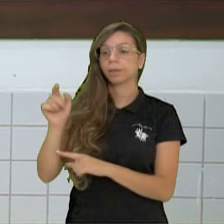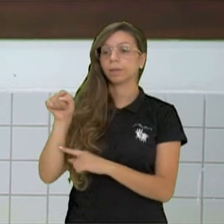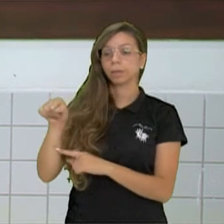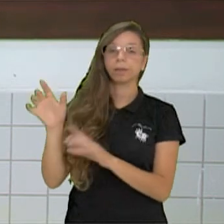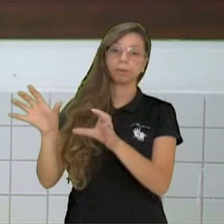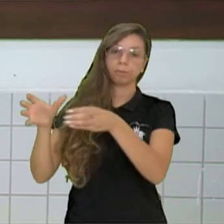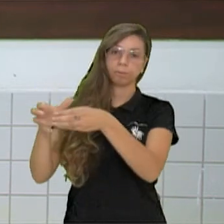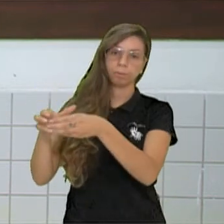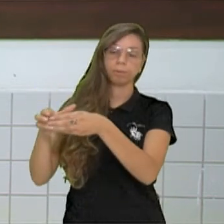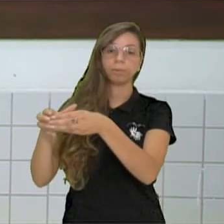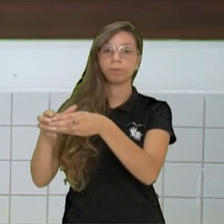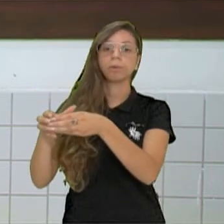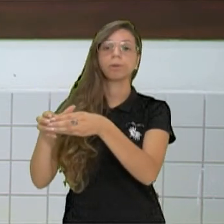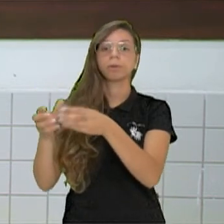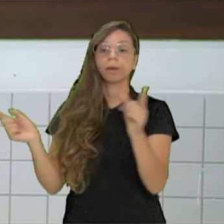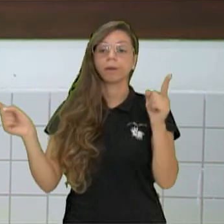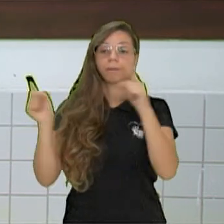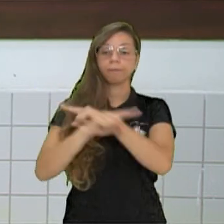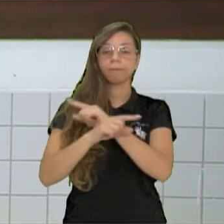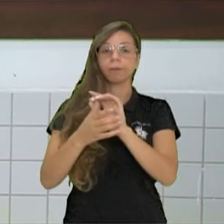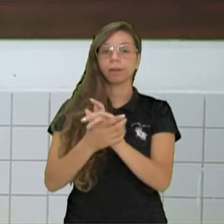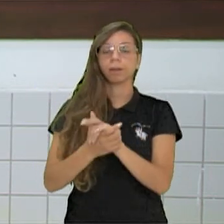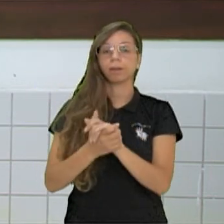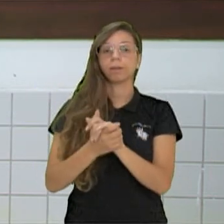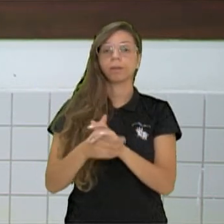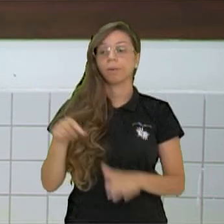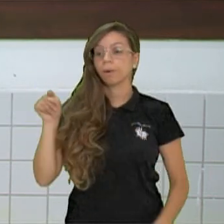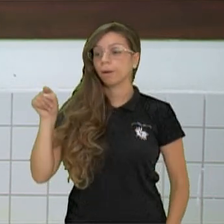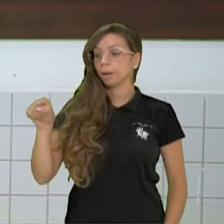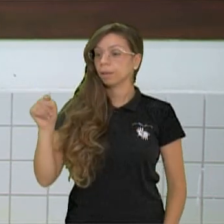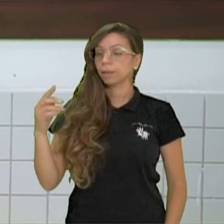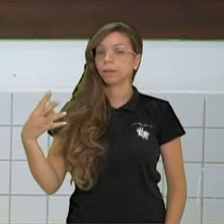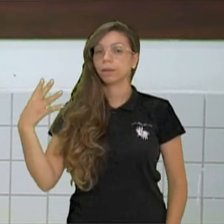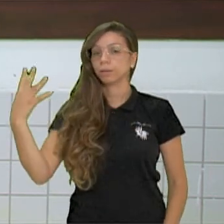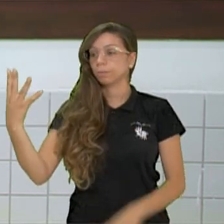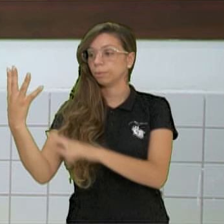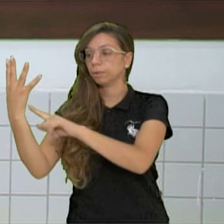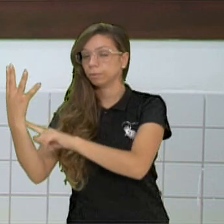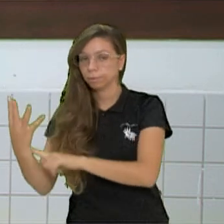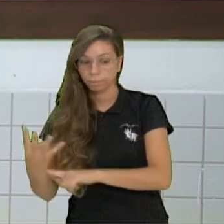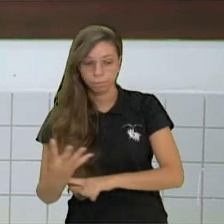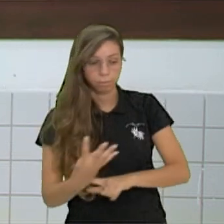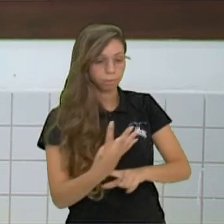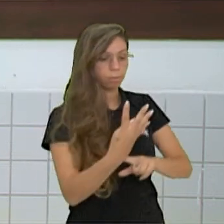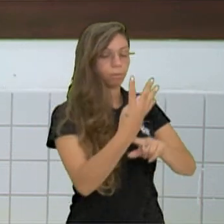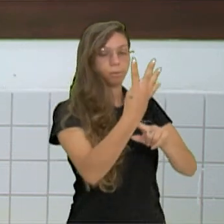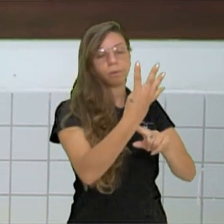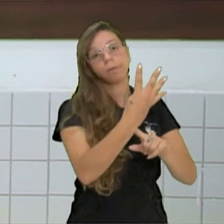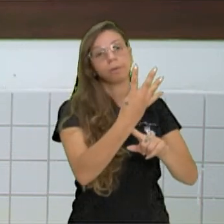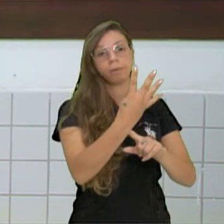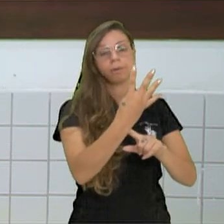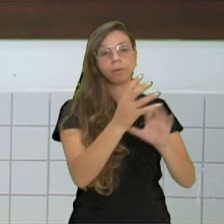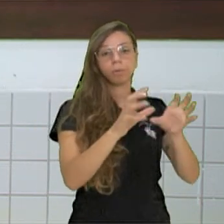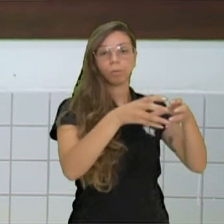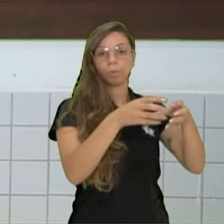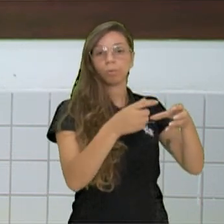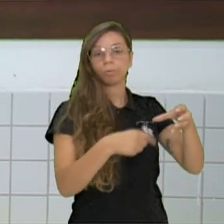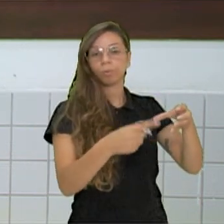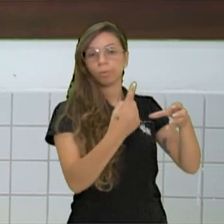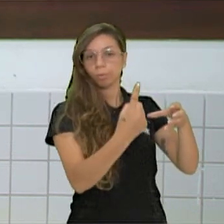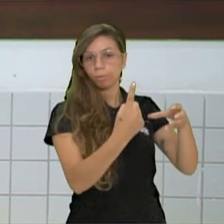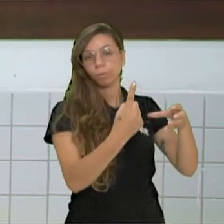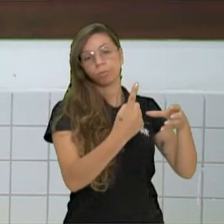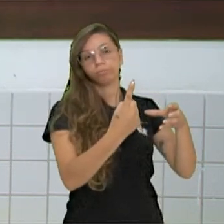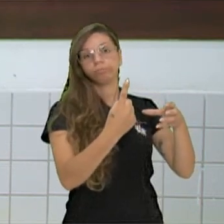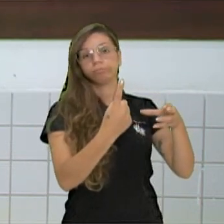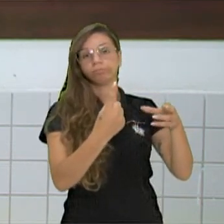inversa, o que era imagem para a primeira função vira domínio para a função inversa, e o que era domínio na função normal vira imagem na função